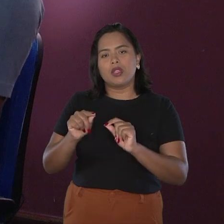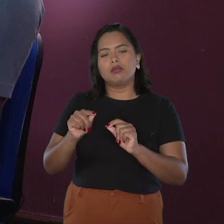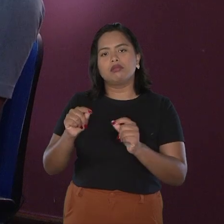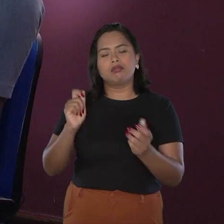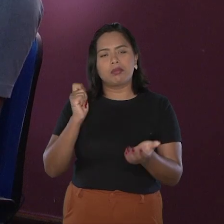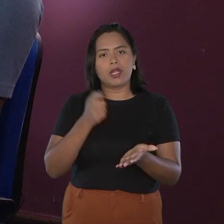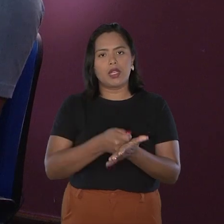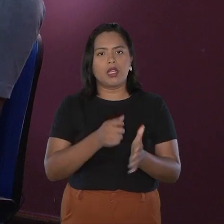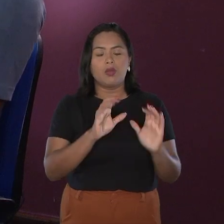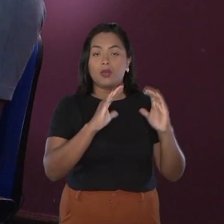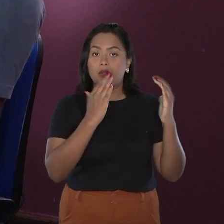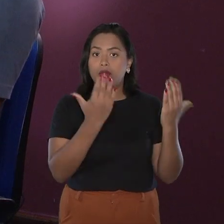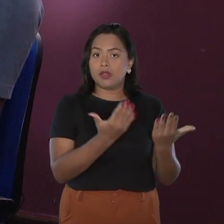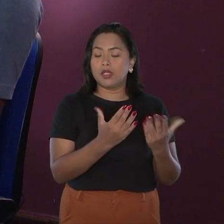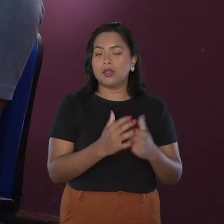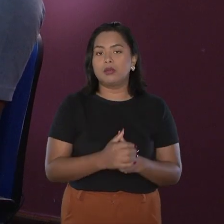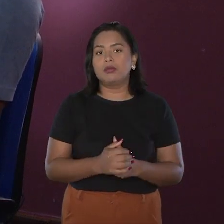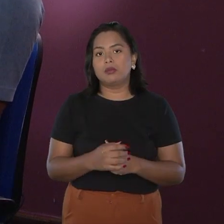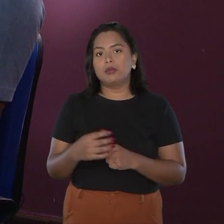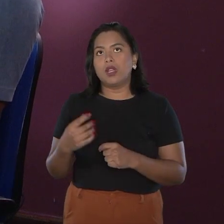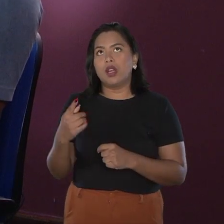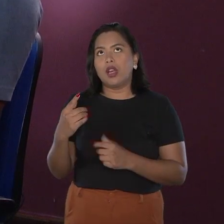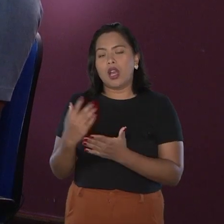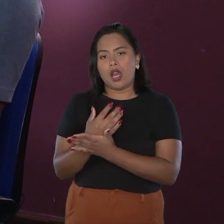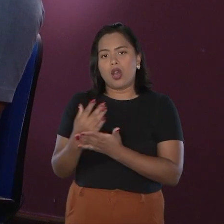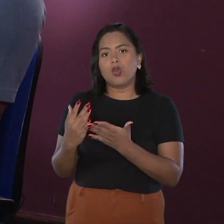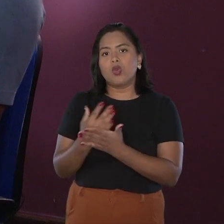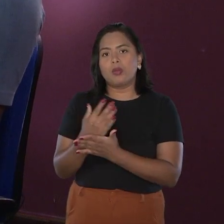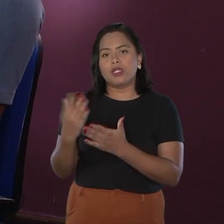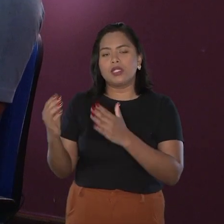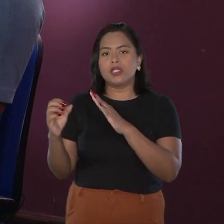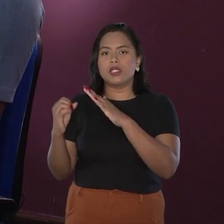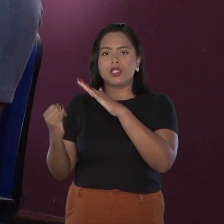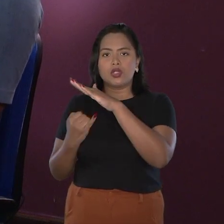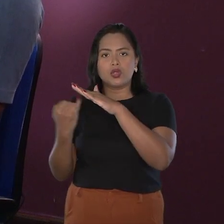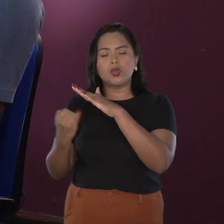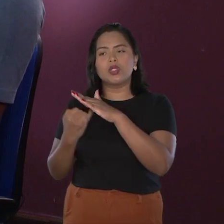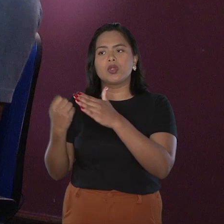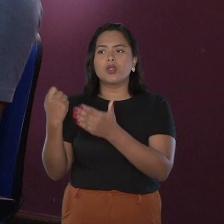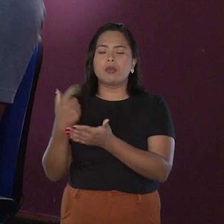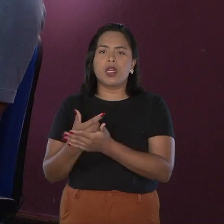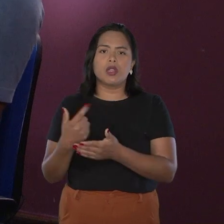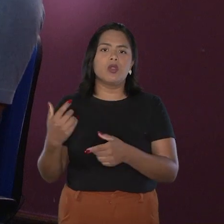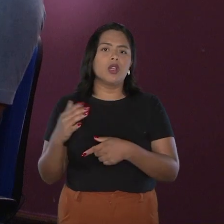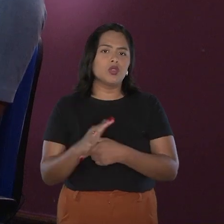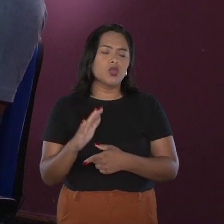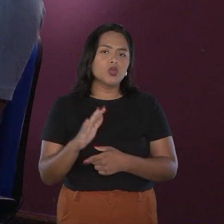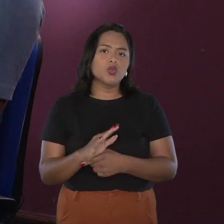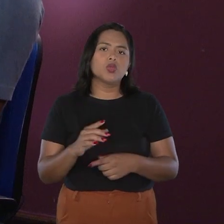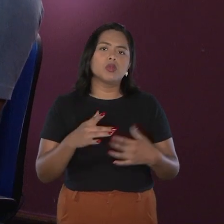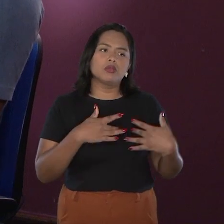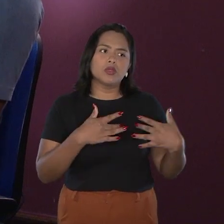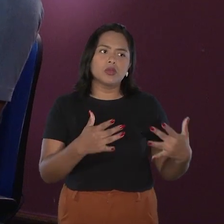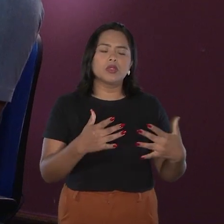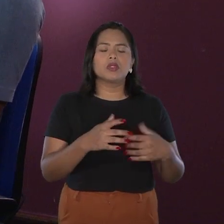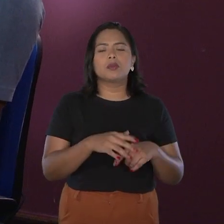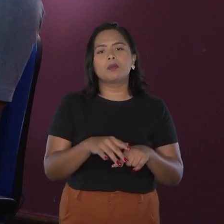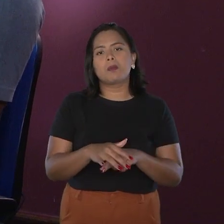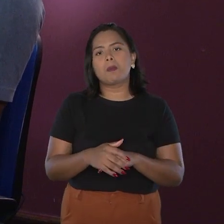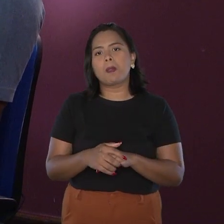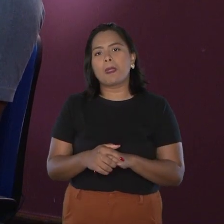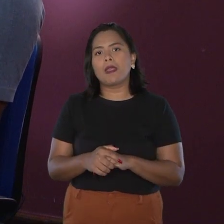o evento excedendo porque algumas instituições patrocinaram né fizeram um pagamento doações de inscrições Inclusive